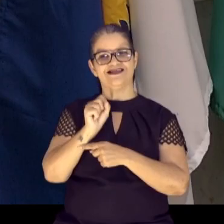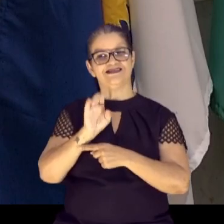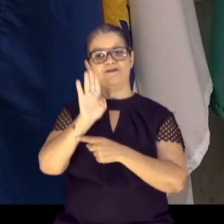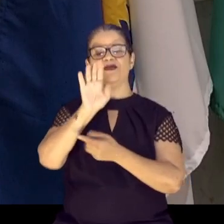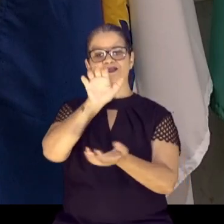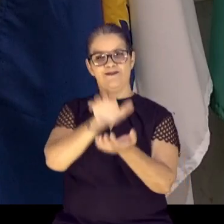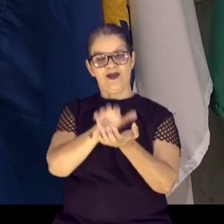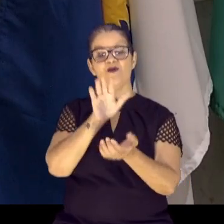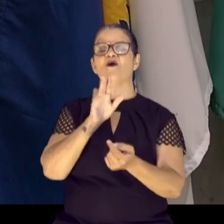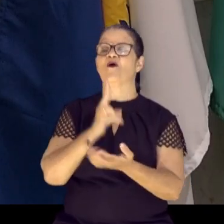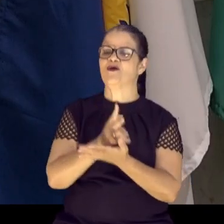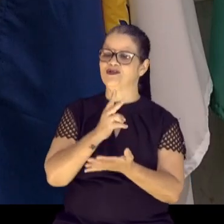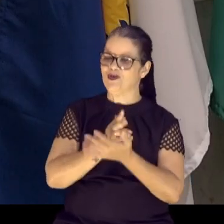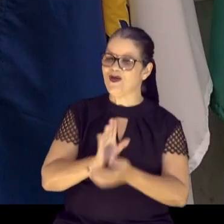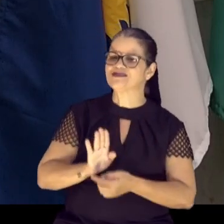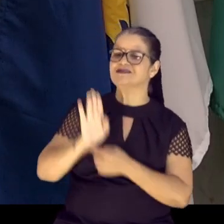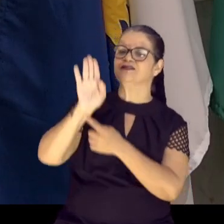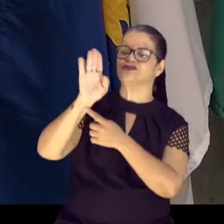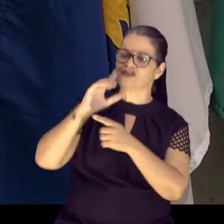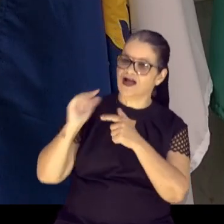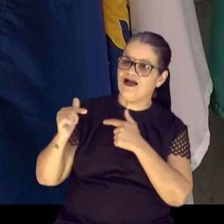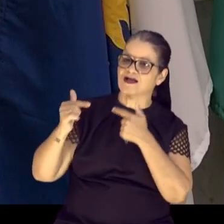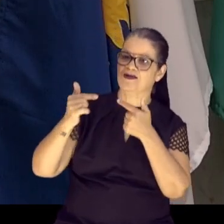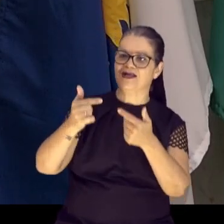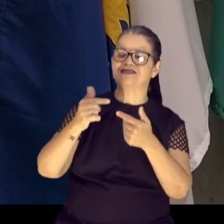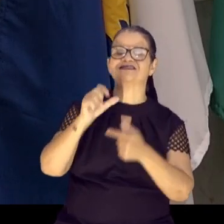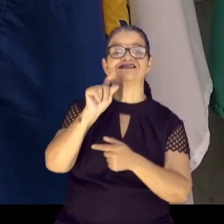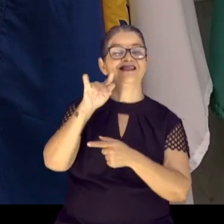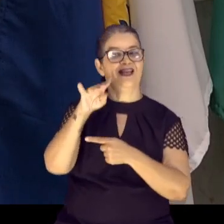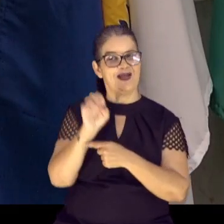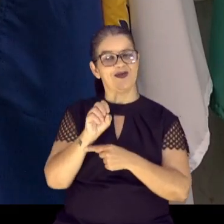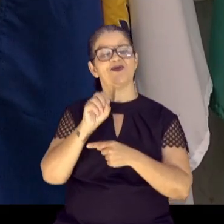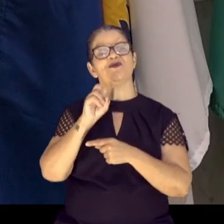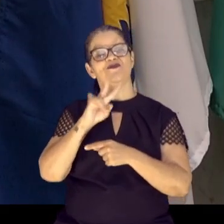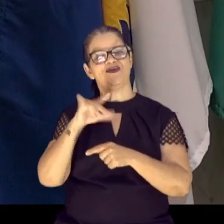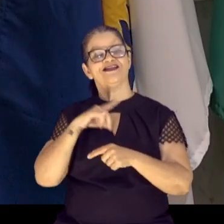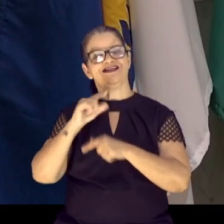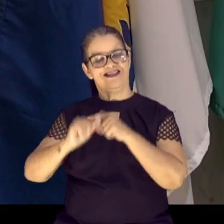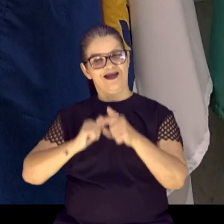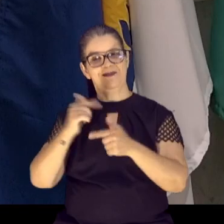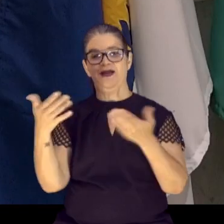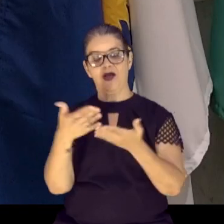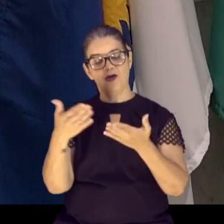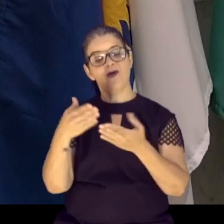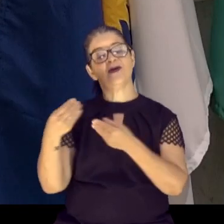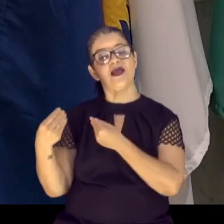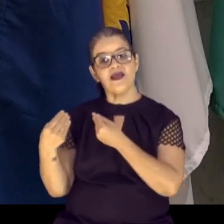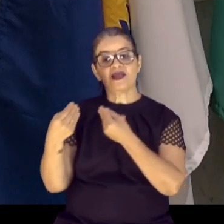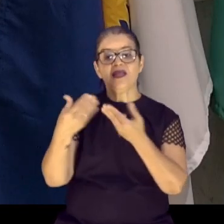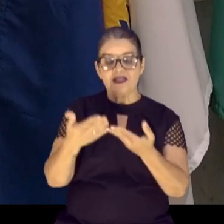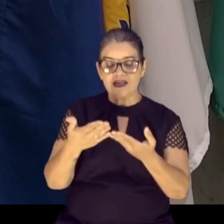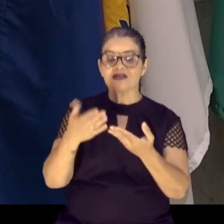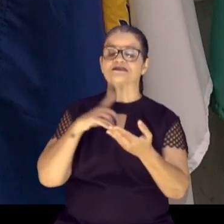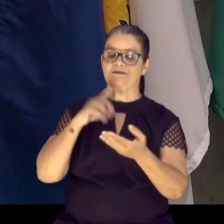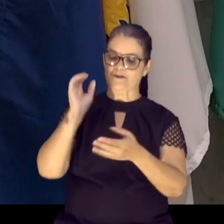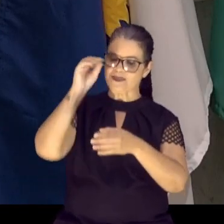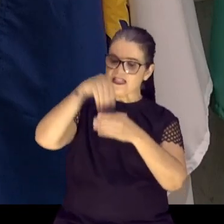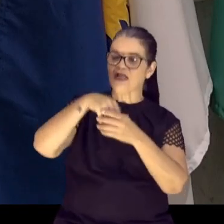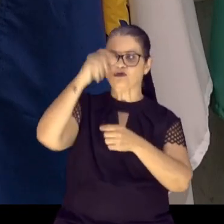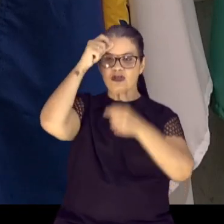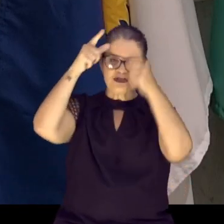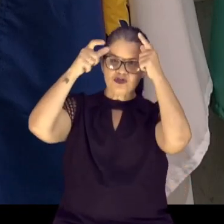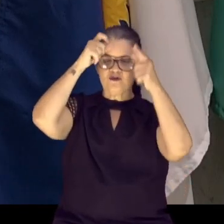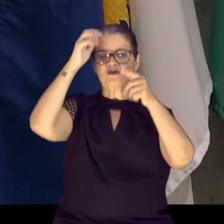continuar se destacando nessa luta, Sileno. E trazer que dentro dessas convicções, desses sonhos,